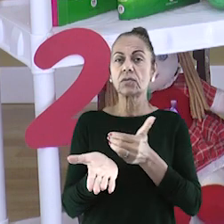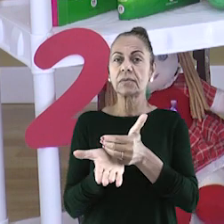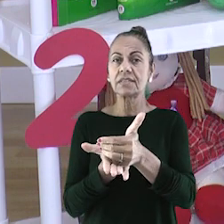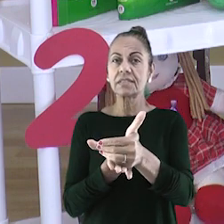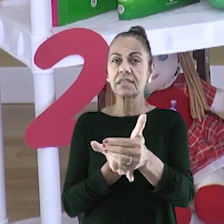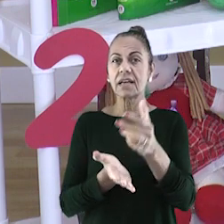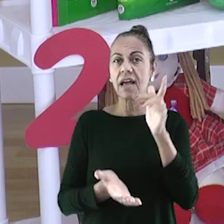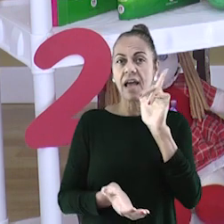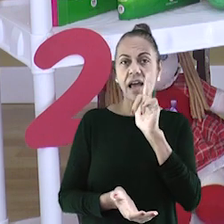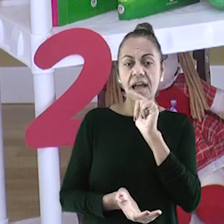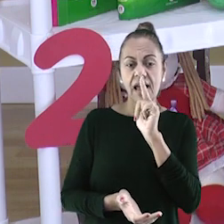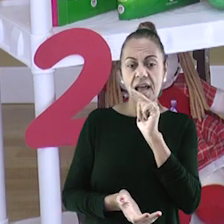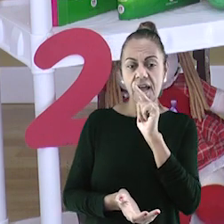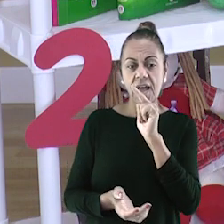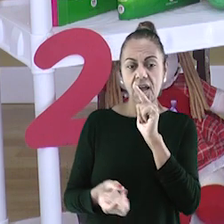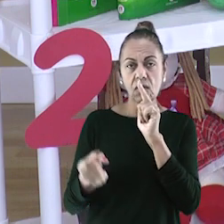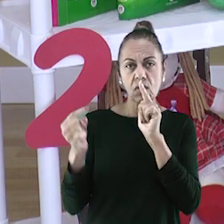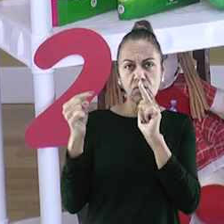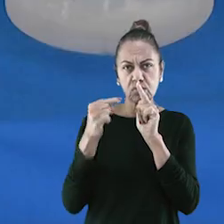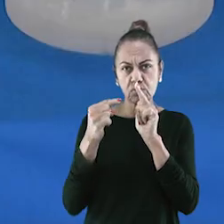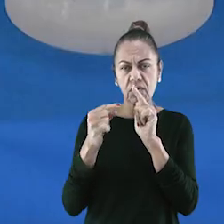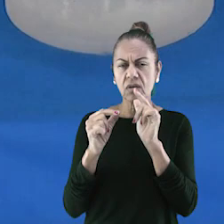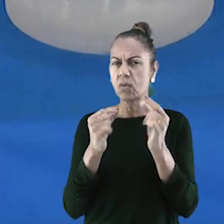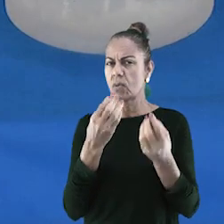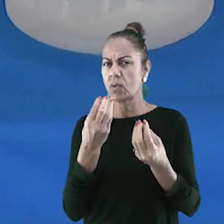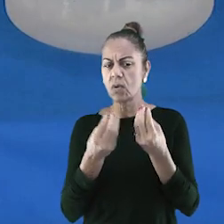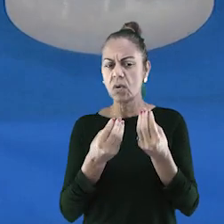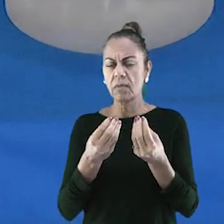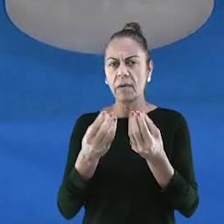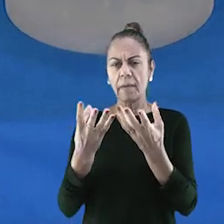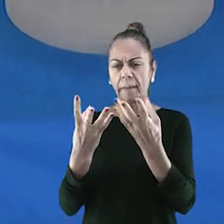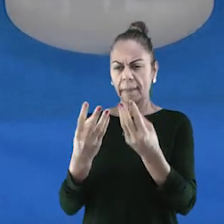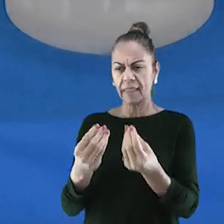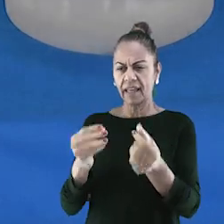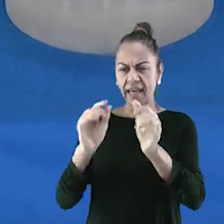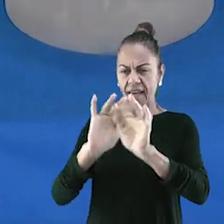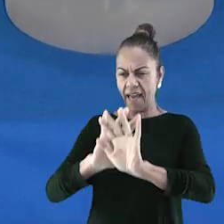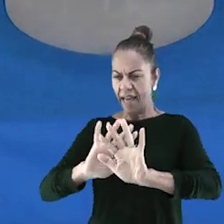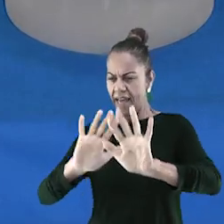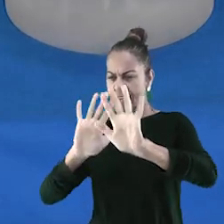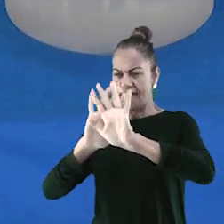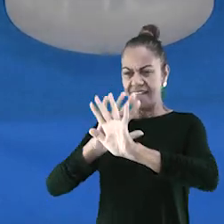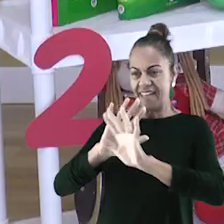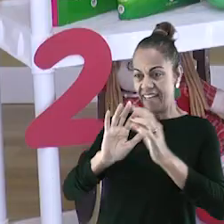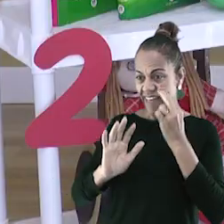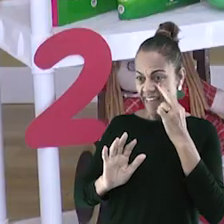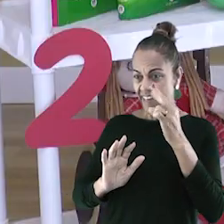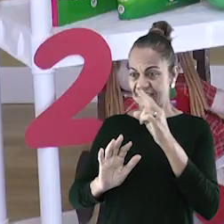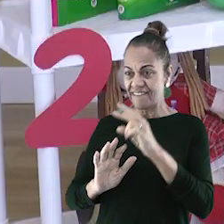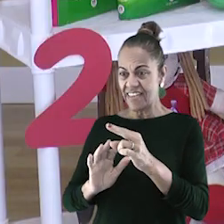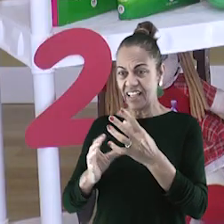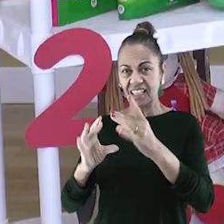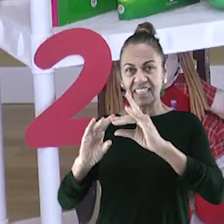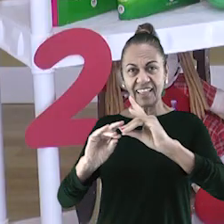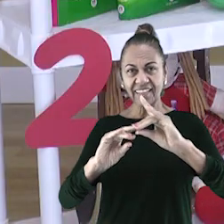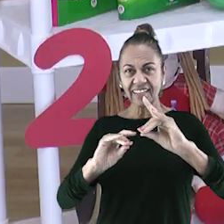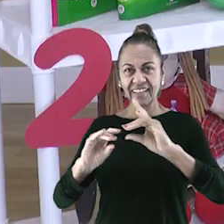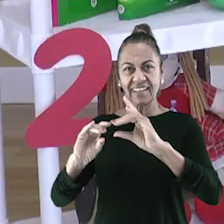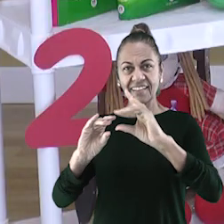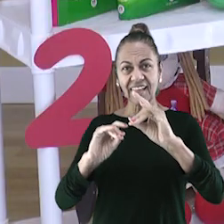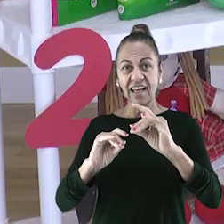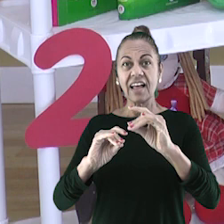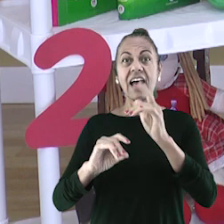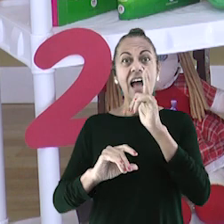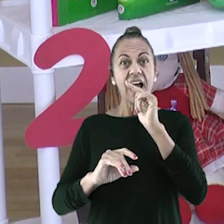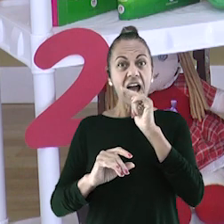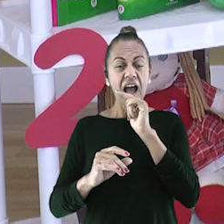a água. A água é assim, transparente, molhada. Com ela fazemos muitas coisas e